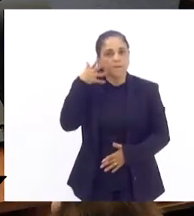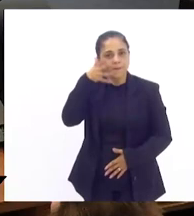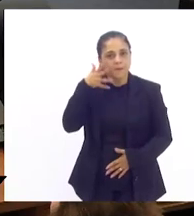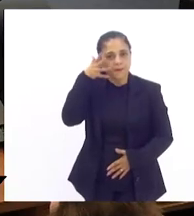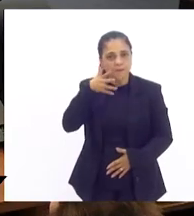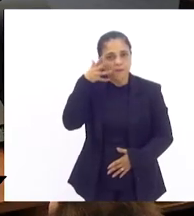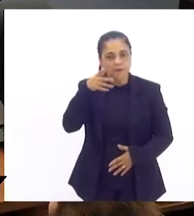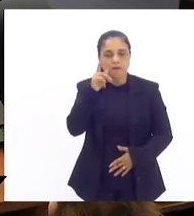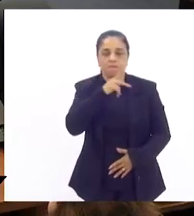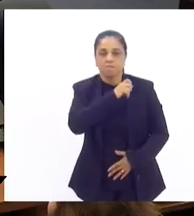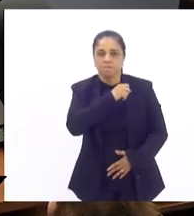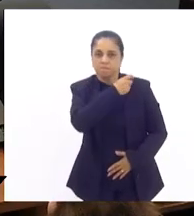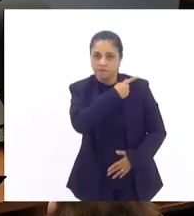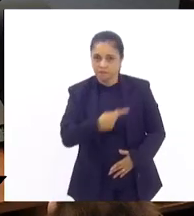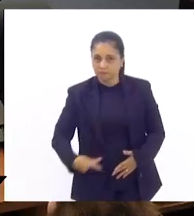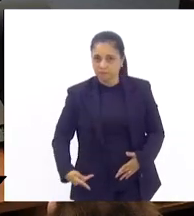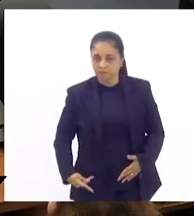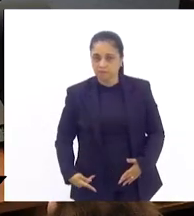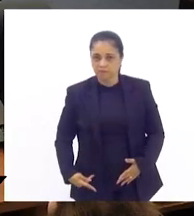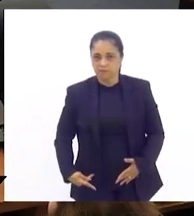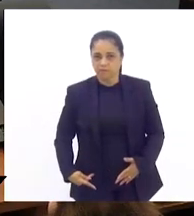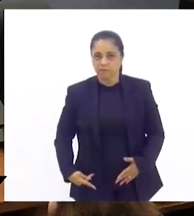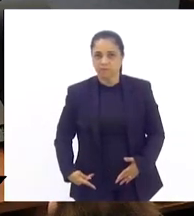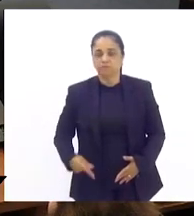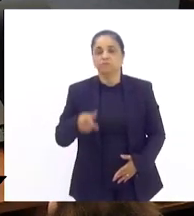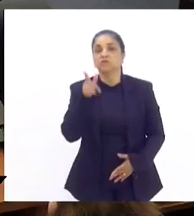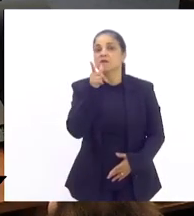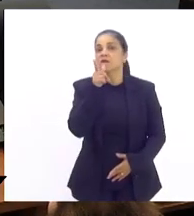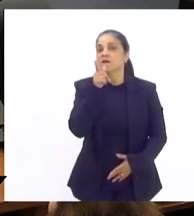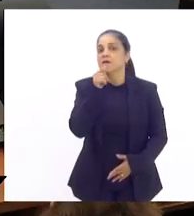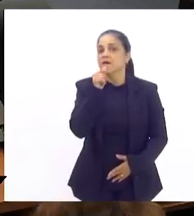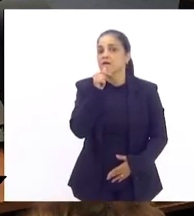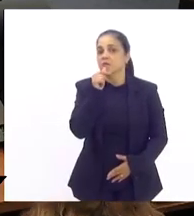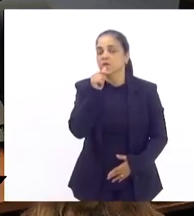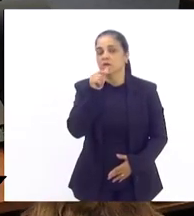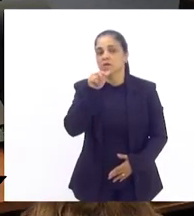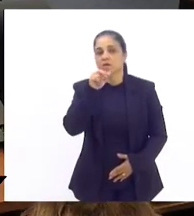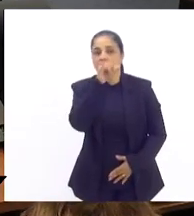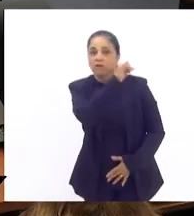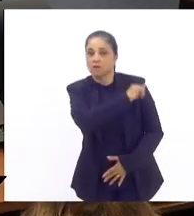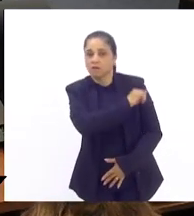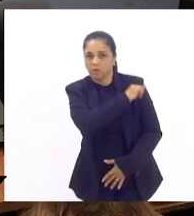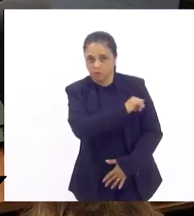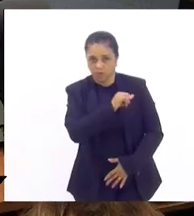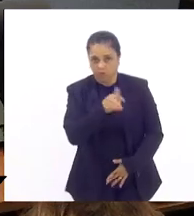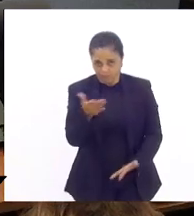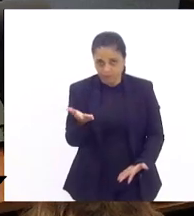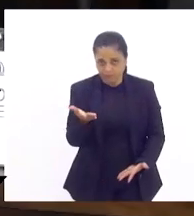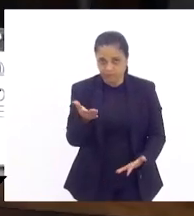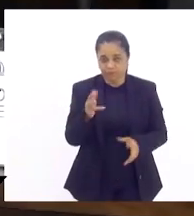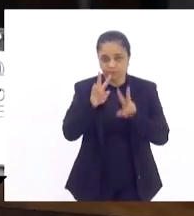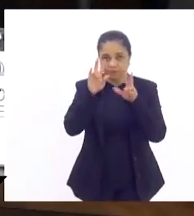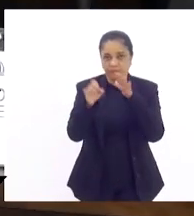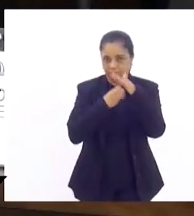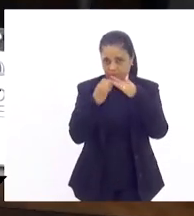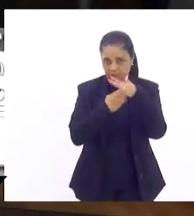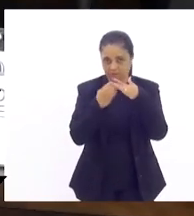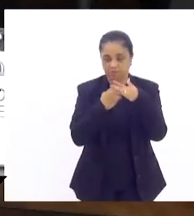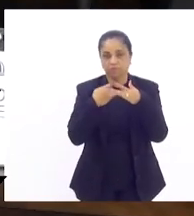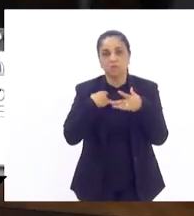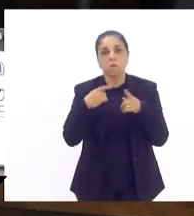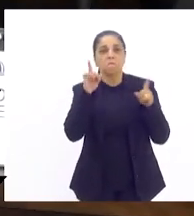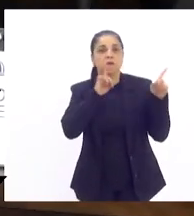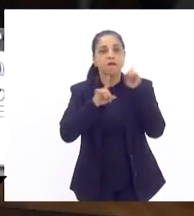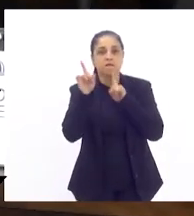ao presidente da Águas do Rio, né? E falar de Maricá, e